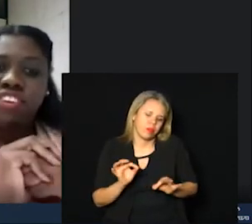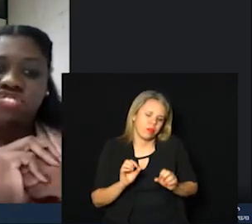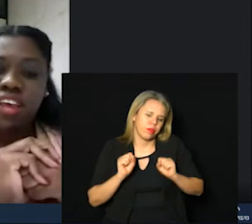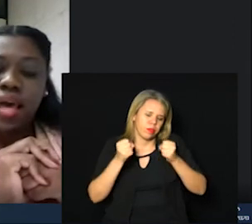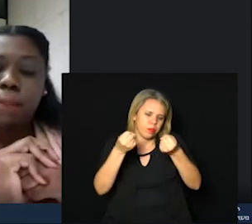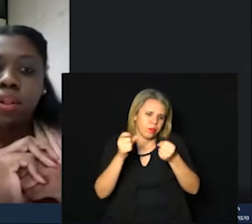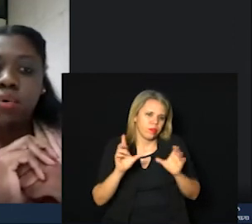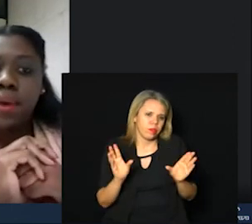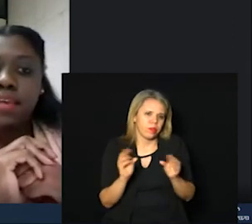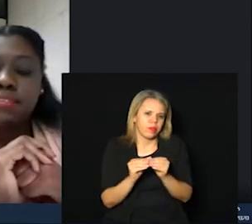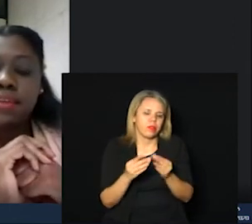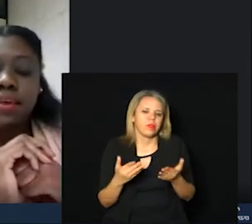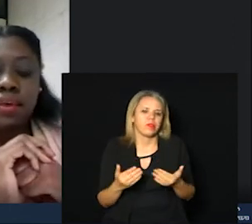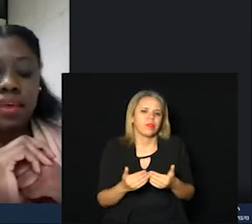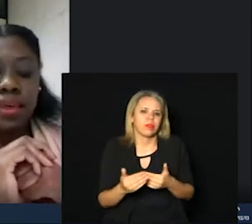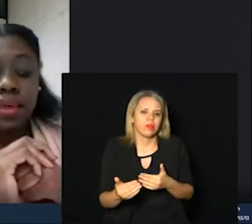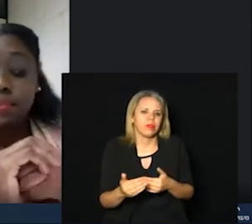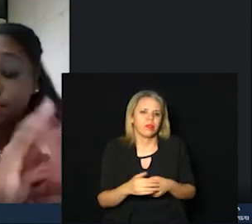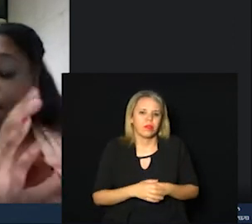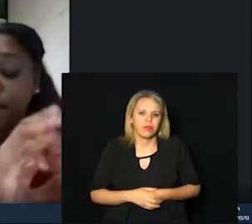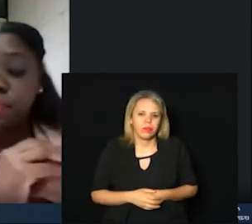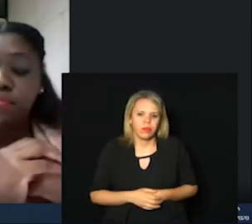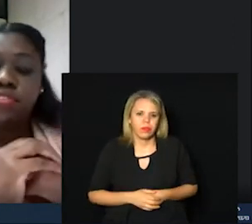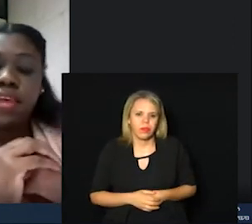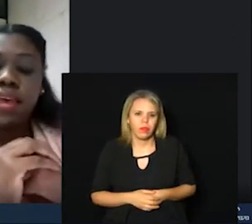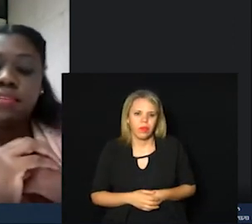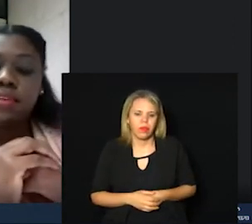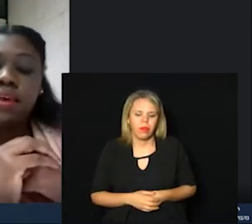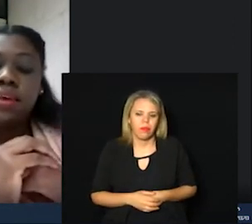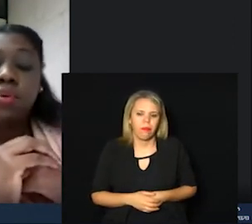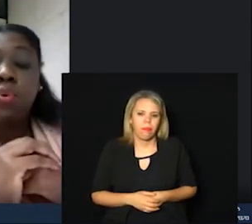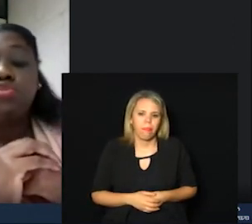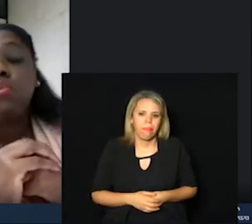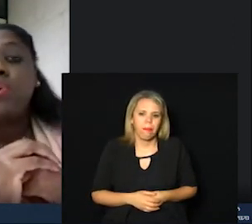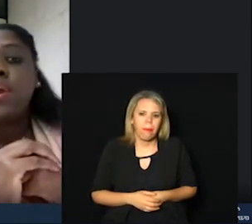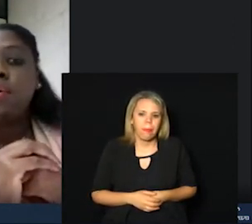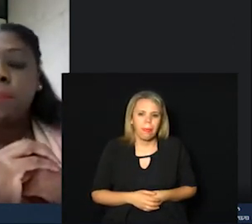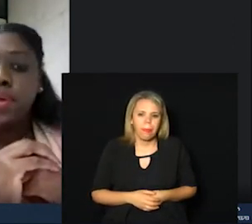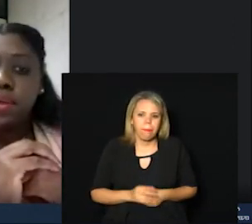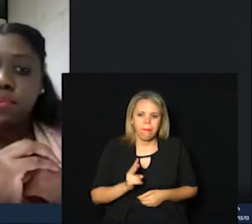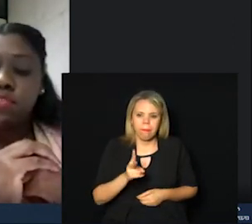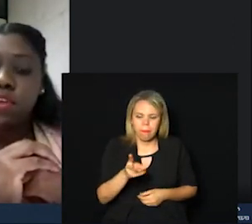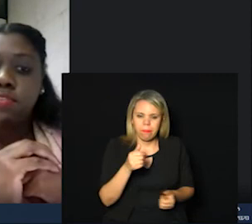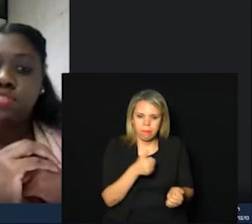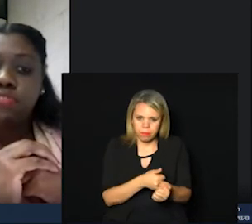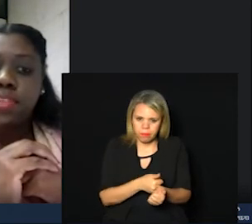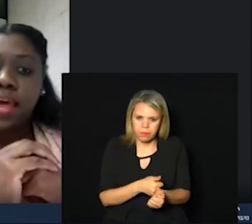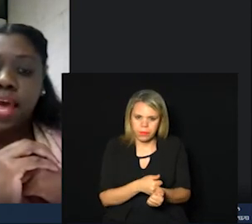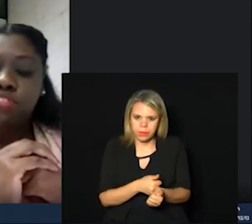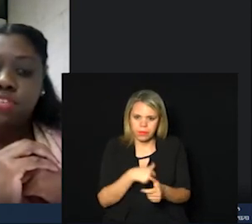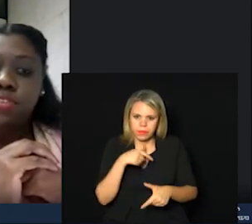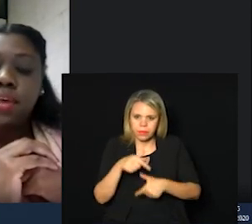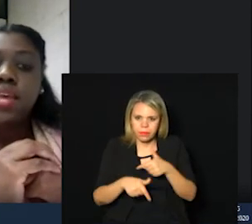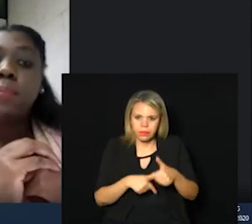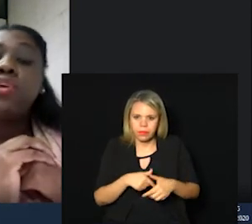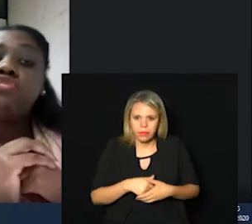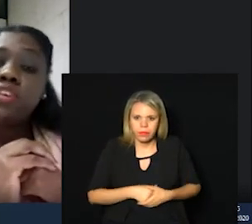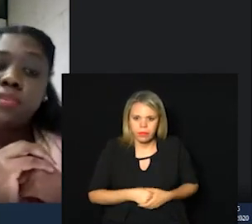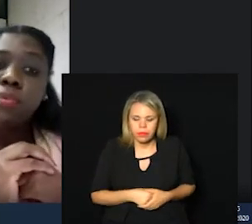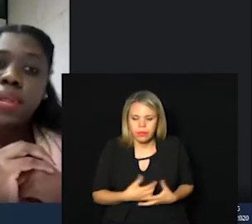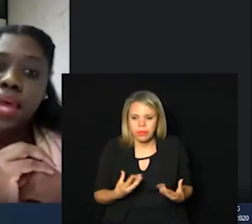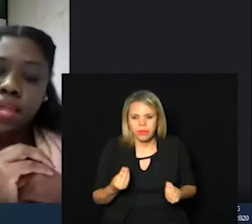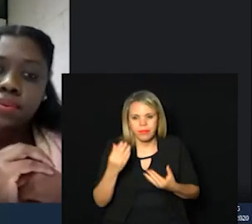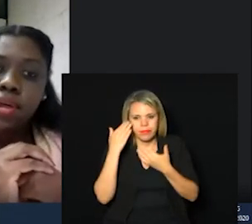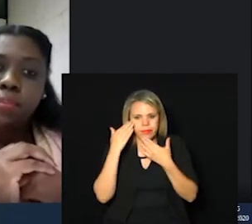para fechar, para logo mais estar aí para vocês. Então, continuem acompanhando as nossas atividades e